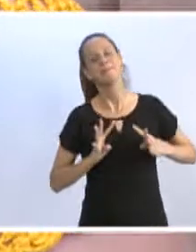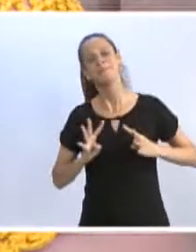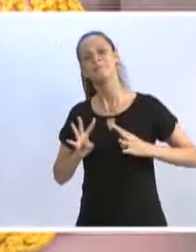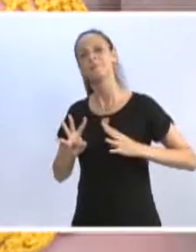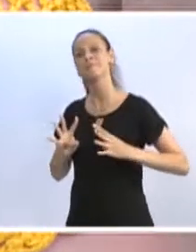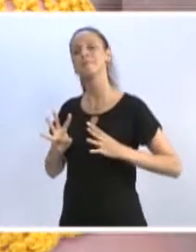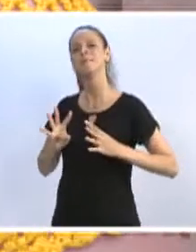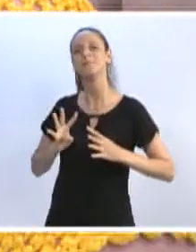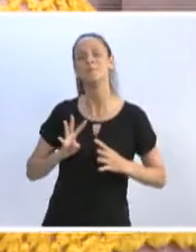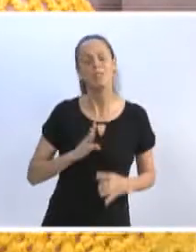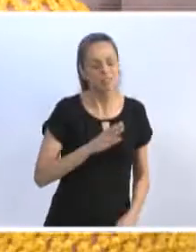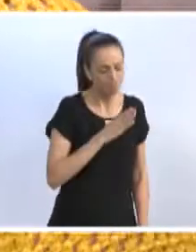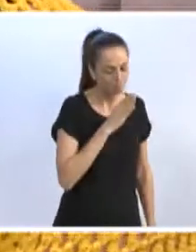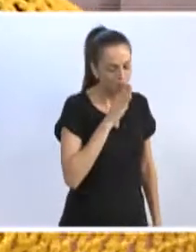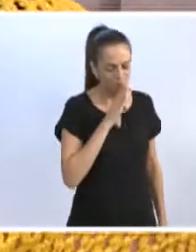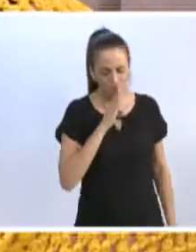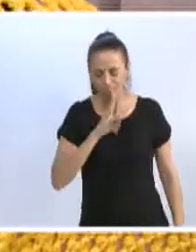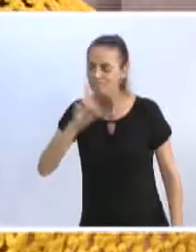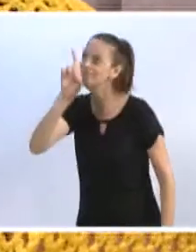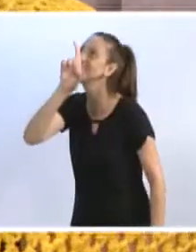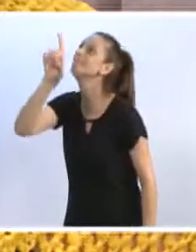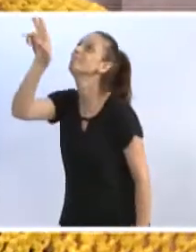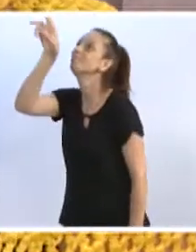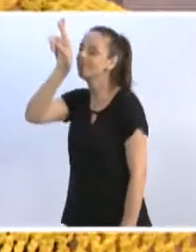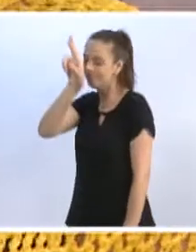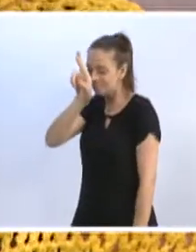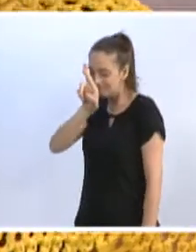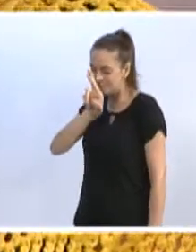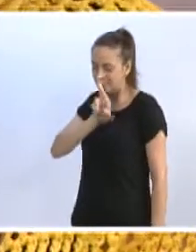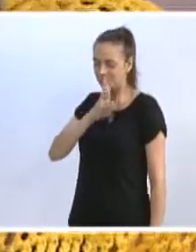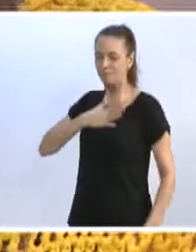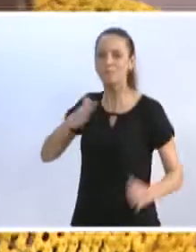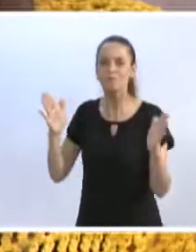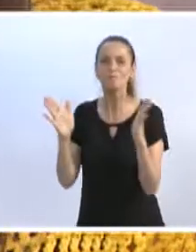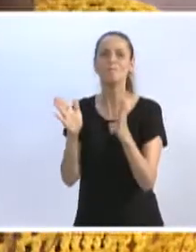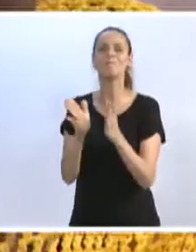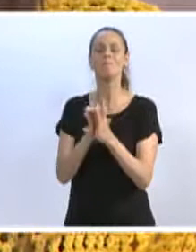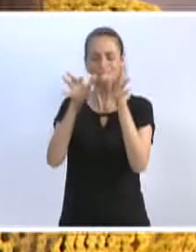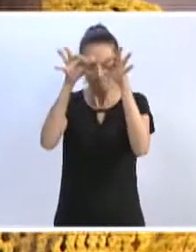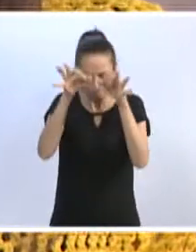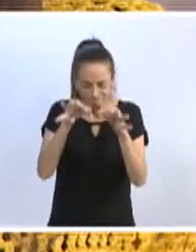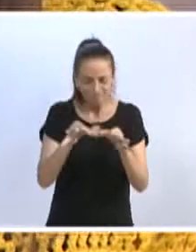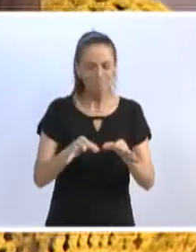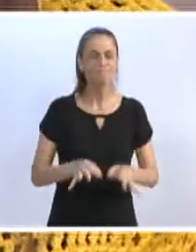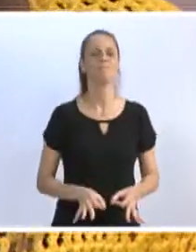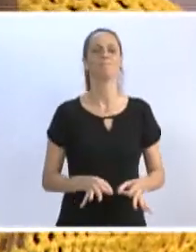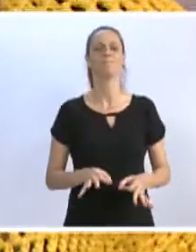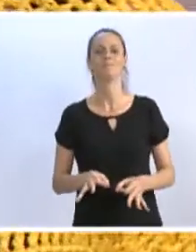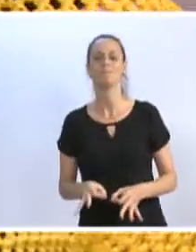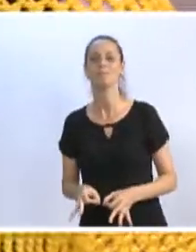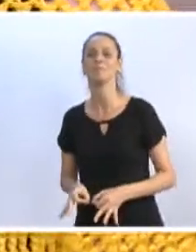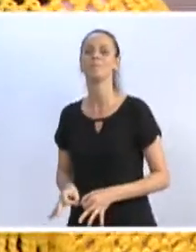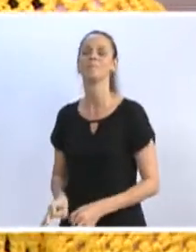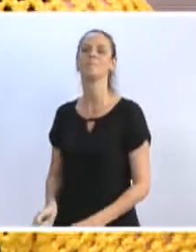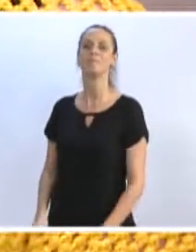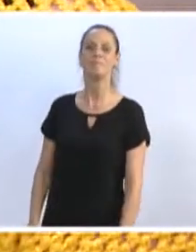No silêncio encontro resposta certa, então.